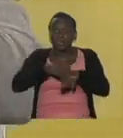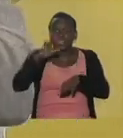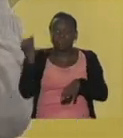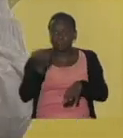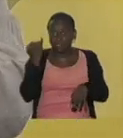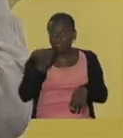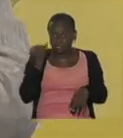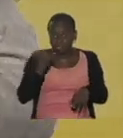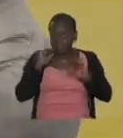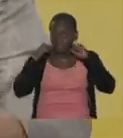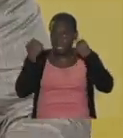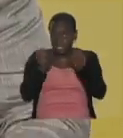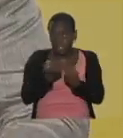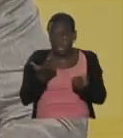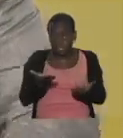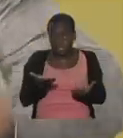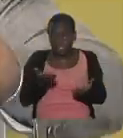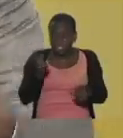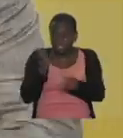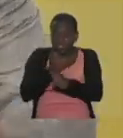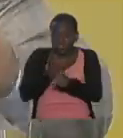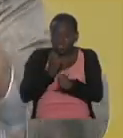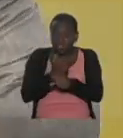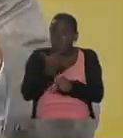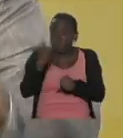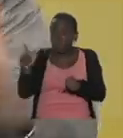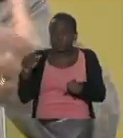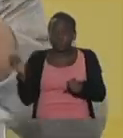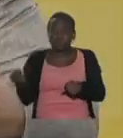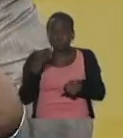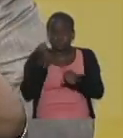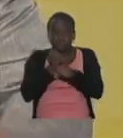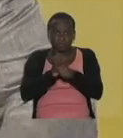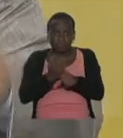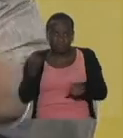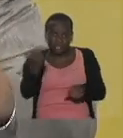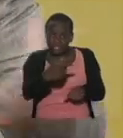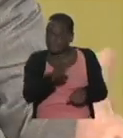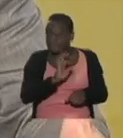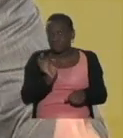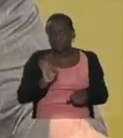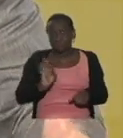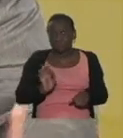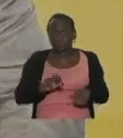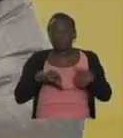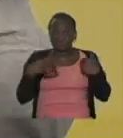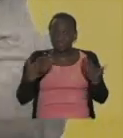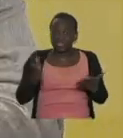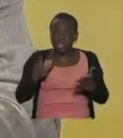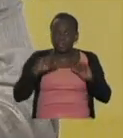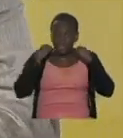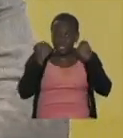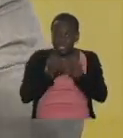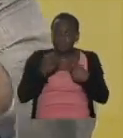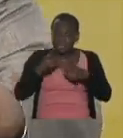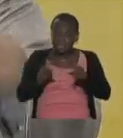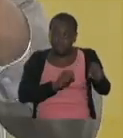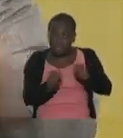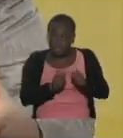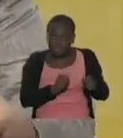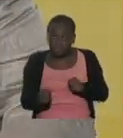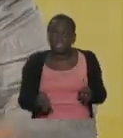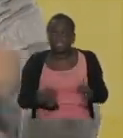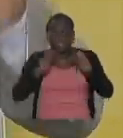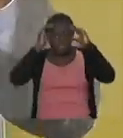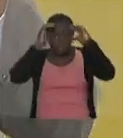nada mais importante que o Maracanã não foi construído nenhum estádio novo melhor que o Maracanã então é o Maracanã que tem que